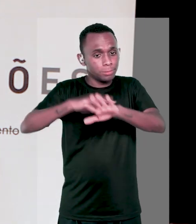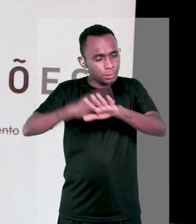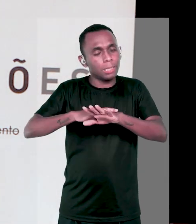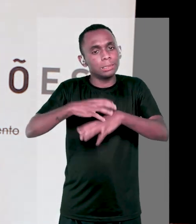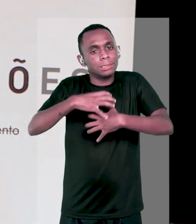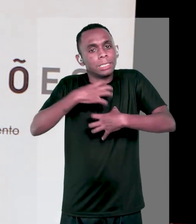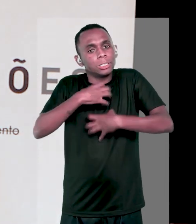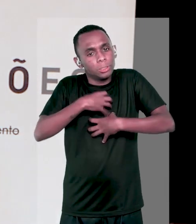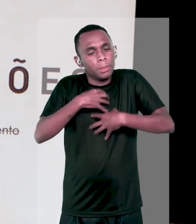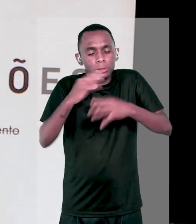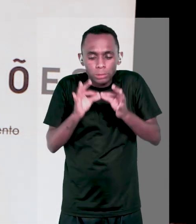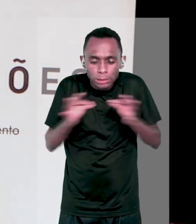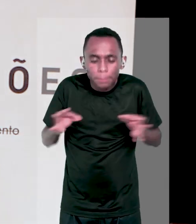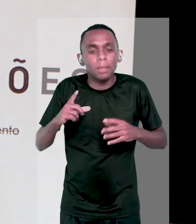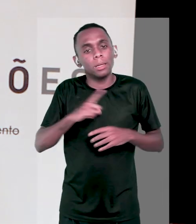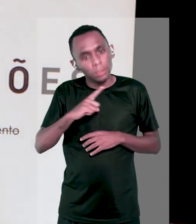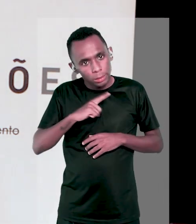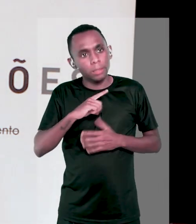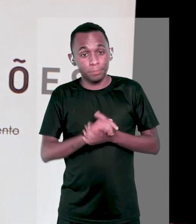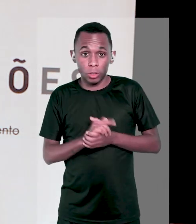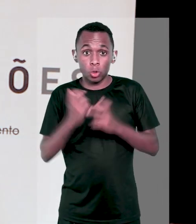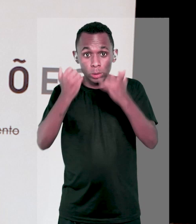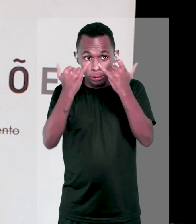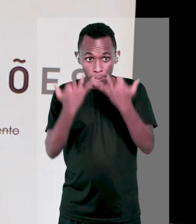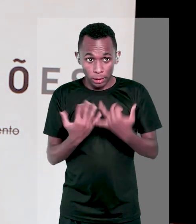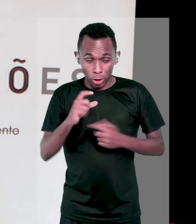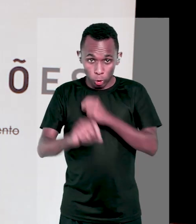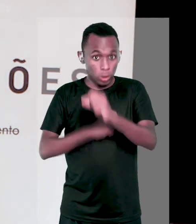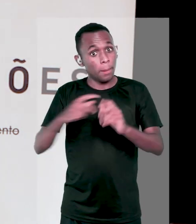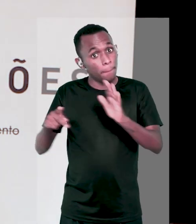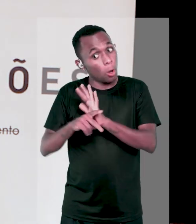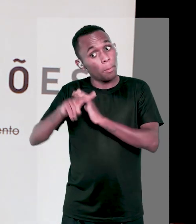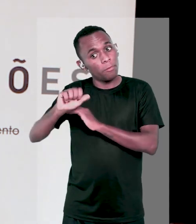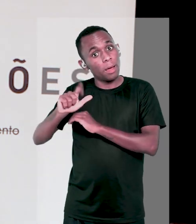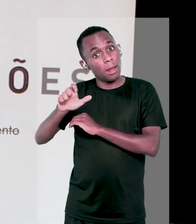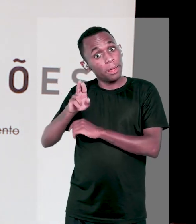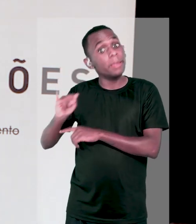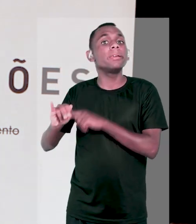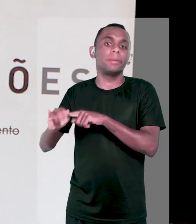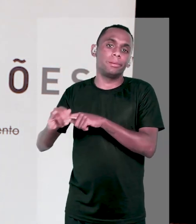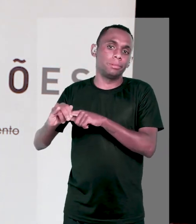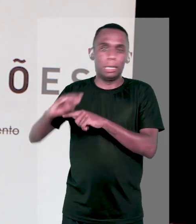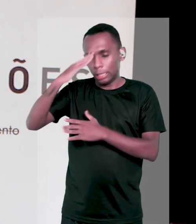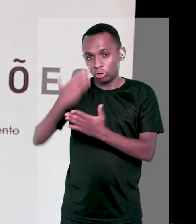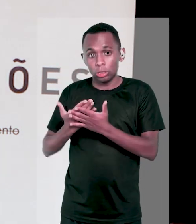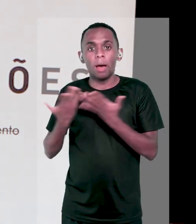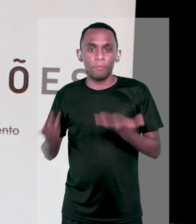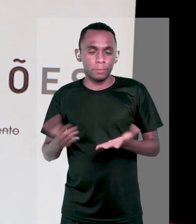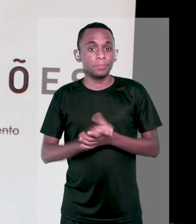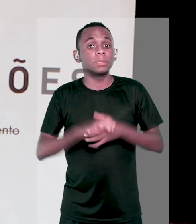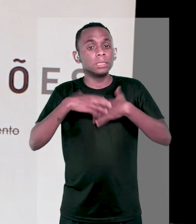ela funda também o da percepção que nunca é passiva a nossa percepção diante de uma obra de arte nunca é